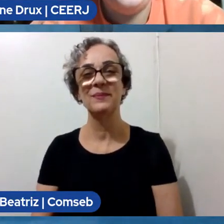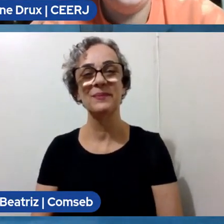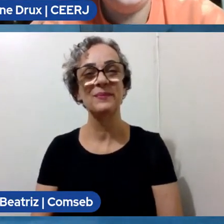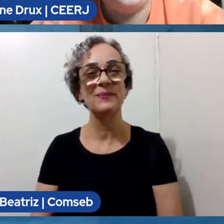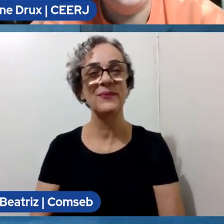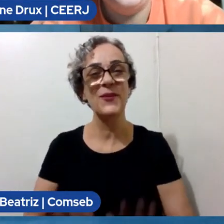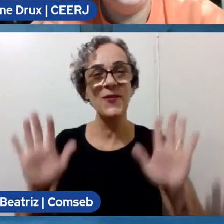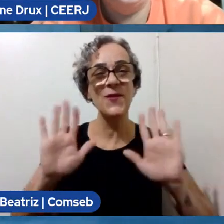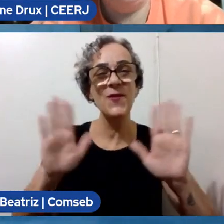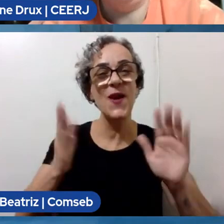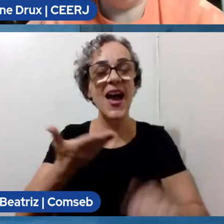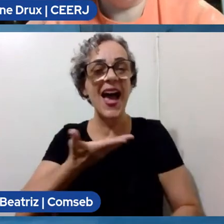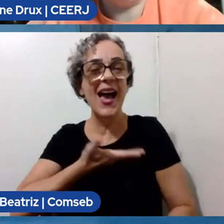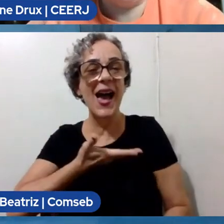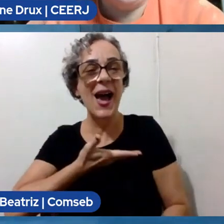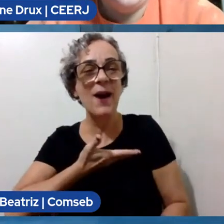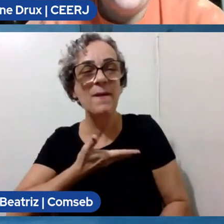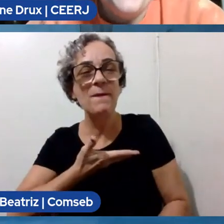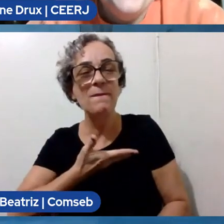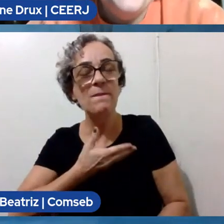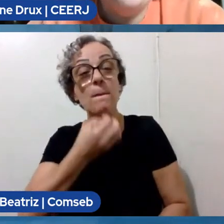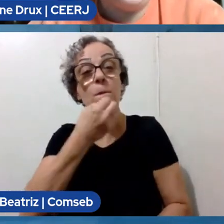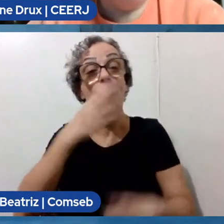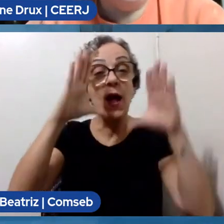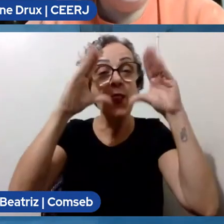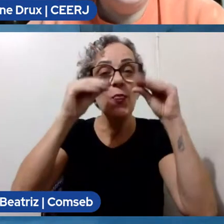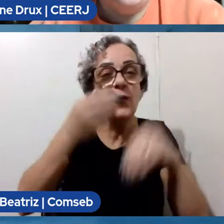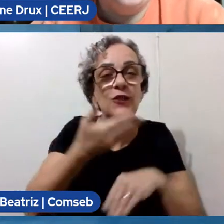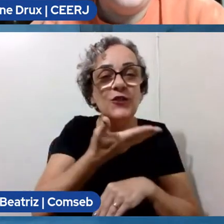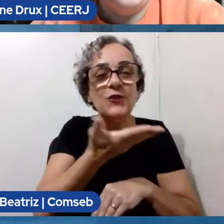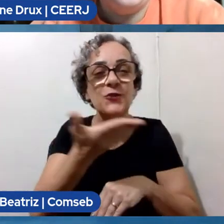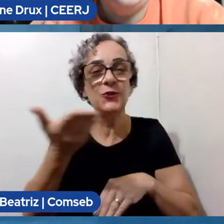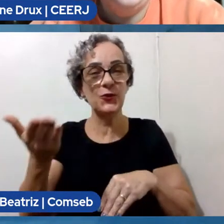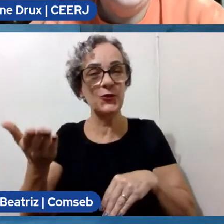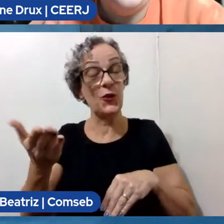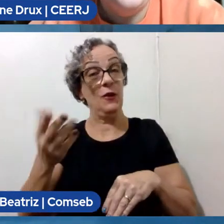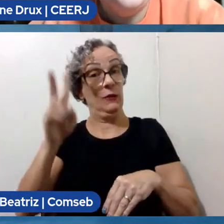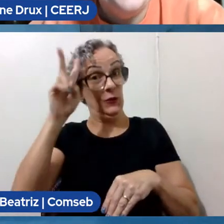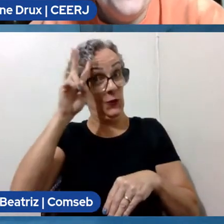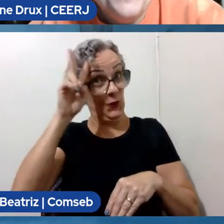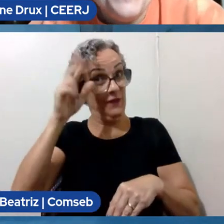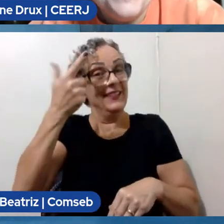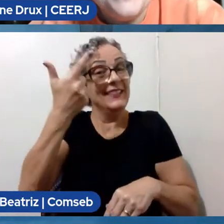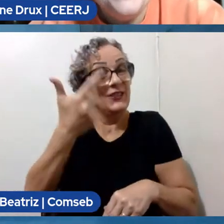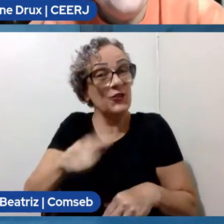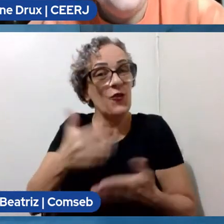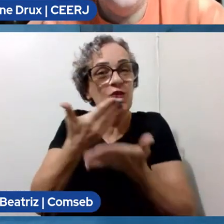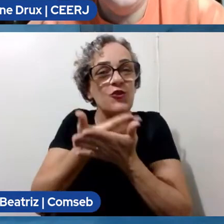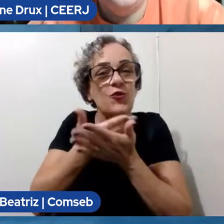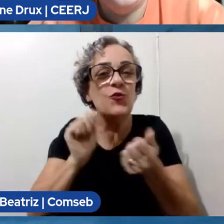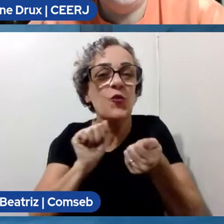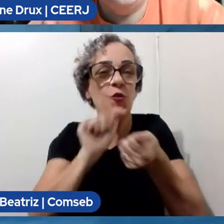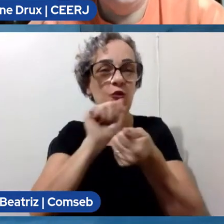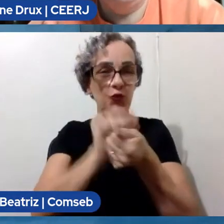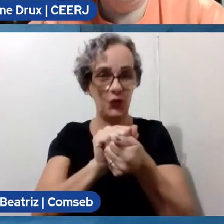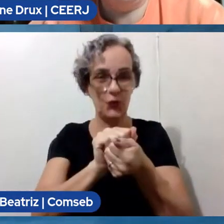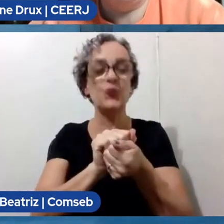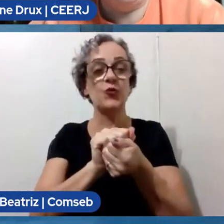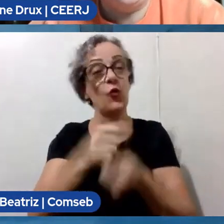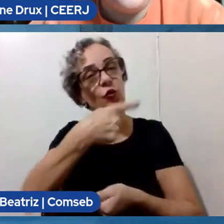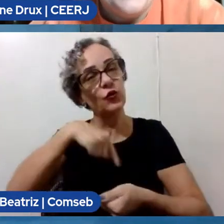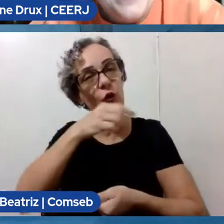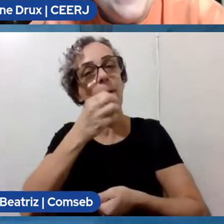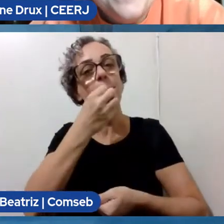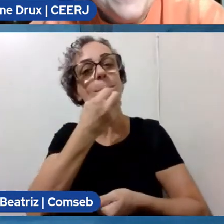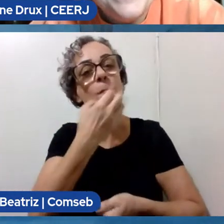Olá, queridos amigos, boa noite a todos, mais uma segunda-feira de estudos juntos. Nós damos as boas-vindas